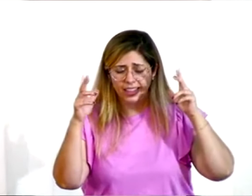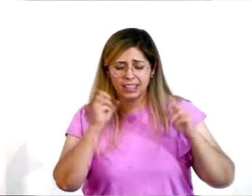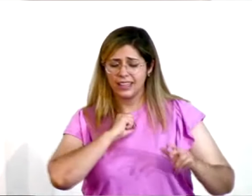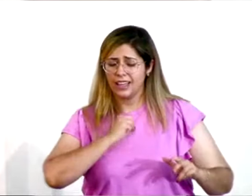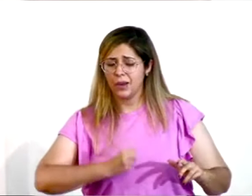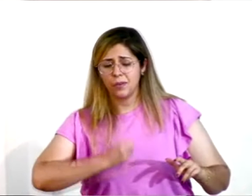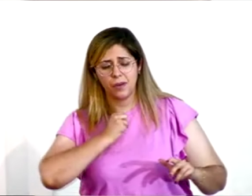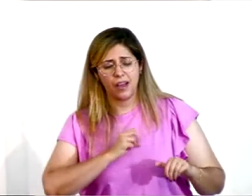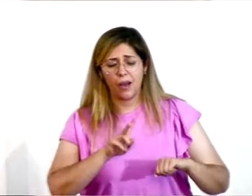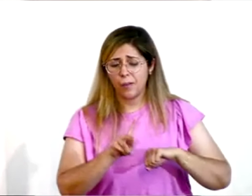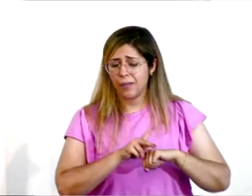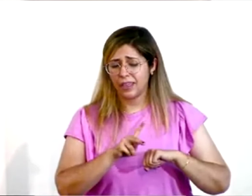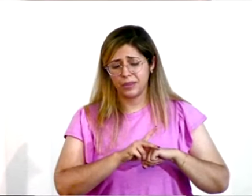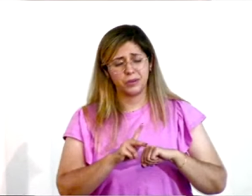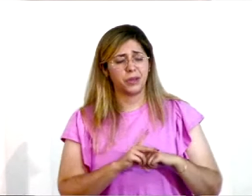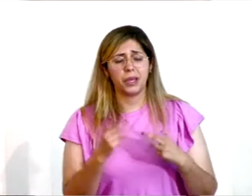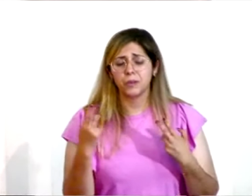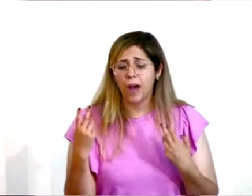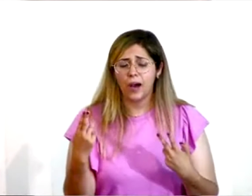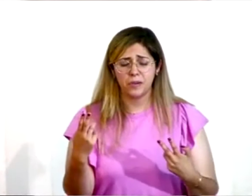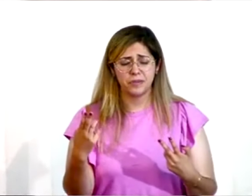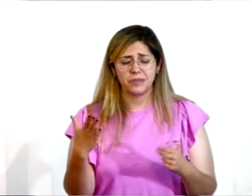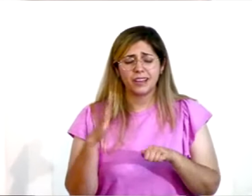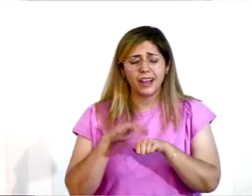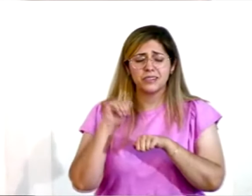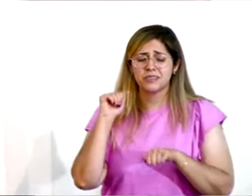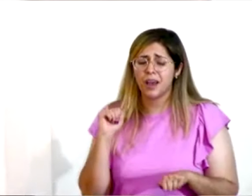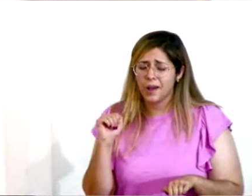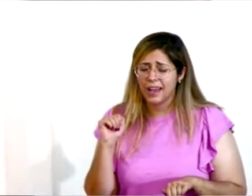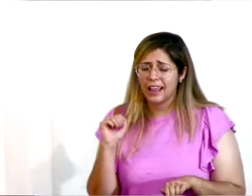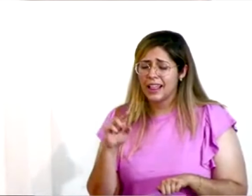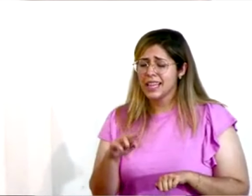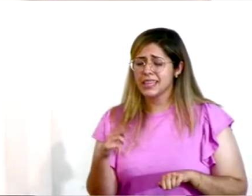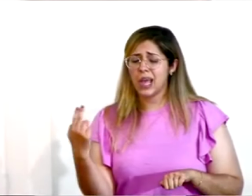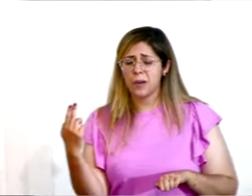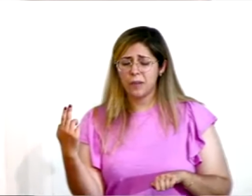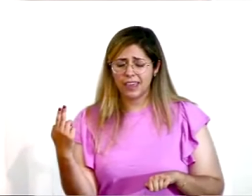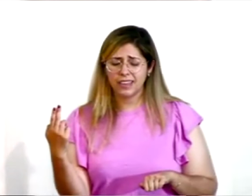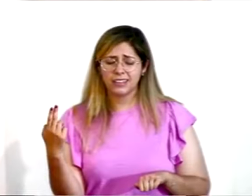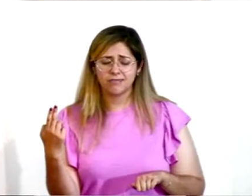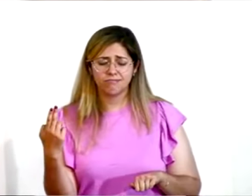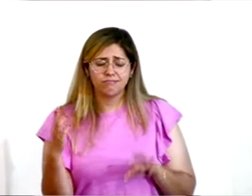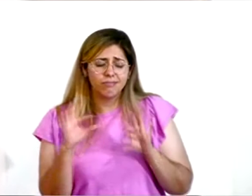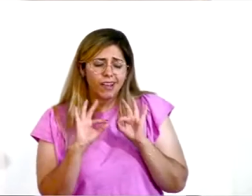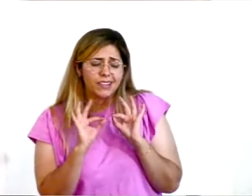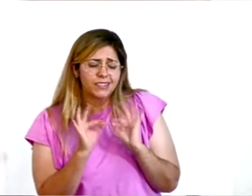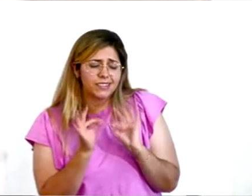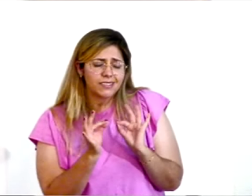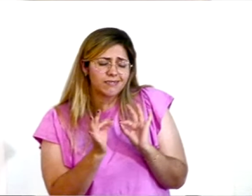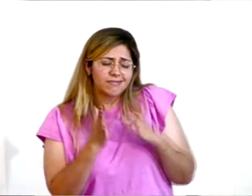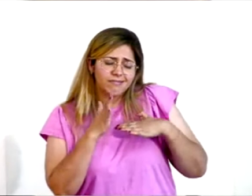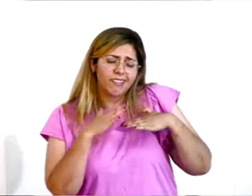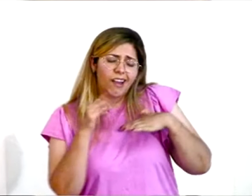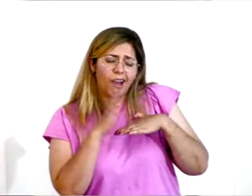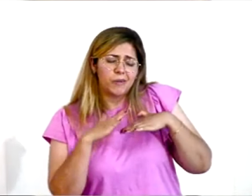Simão? Será que eu ouvi o Senhor me chamar pelo meu nome de maneira gentil e